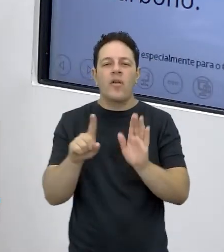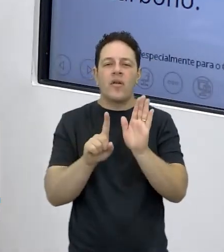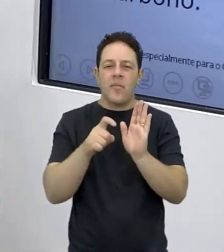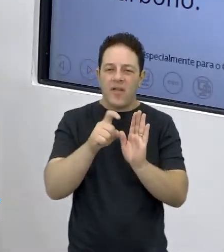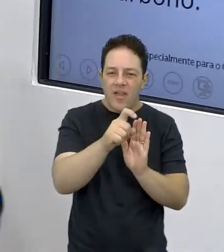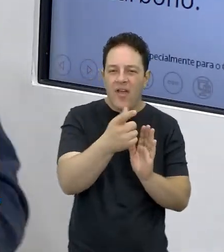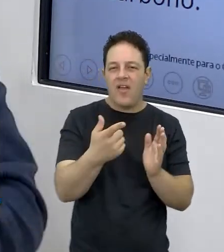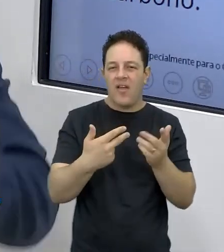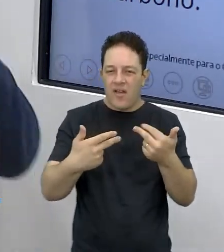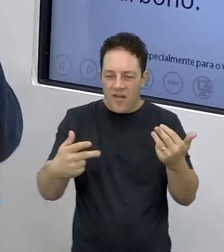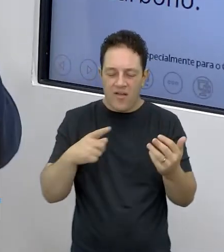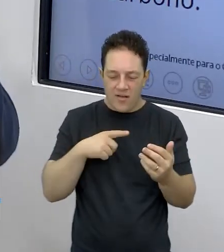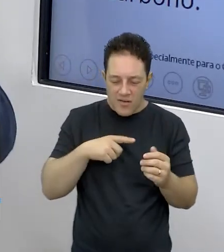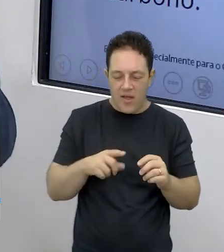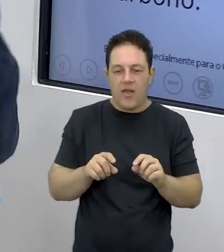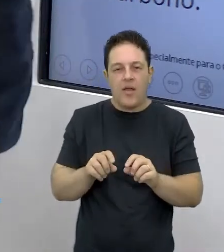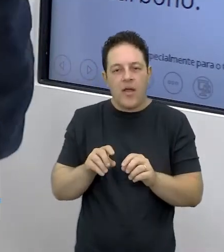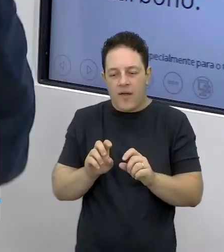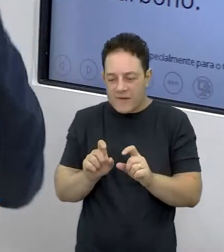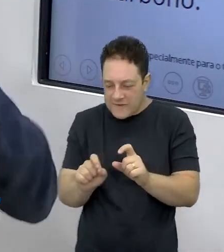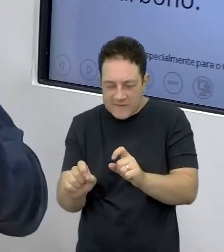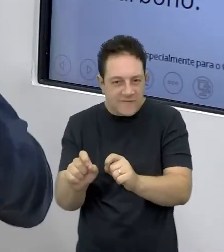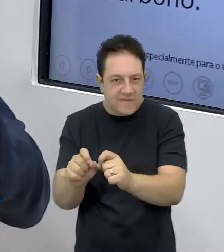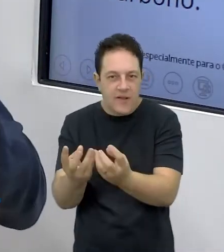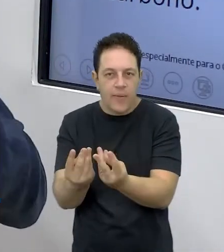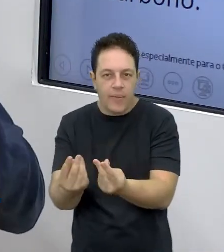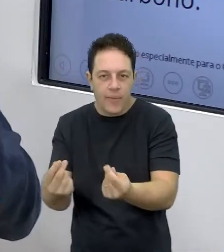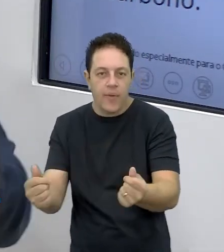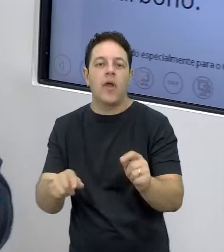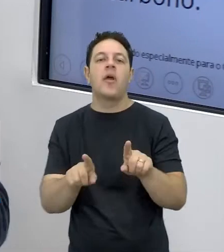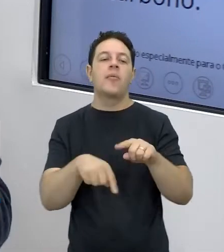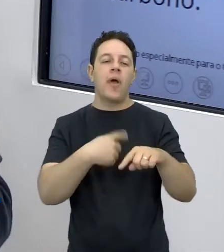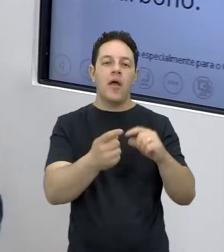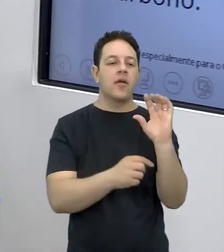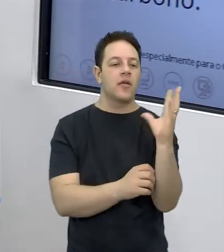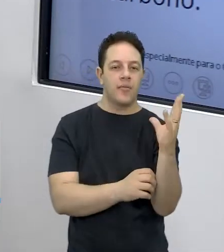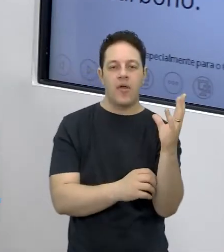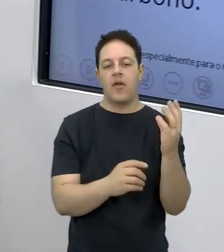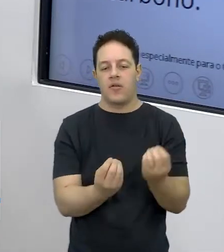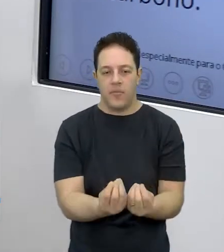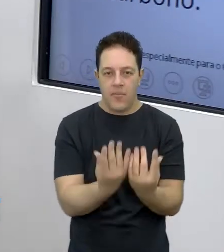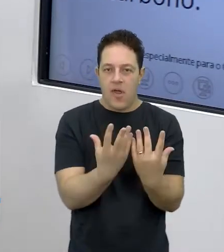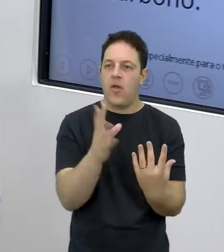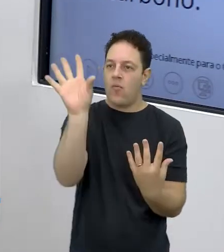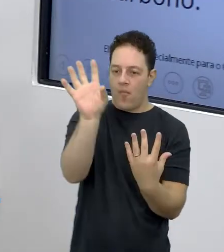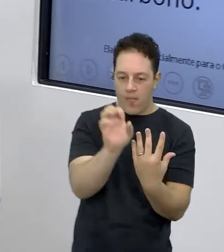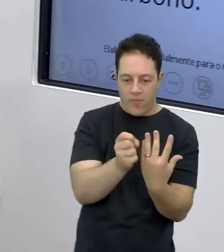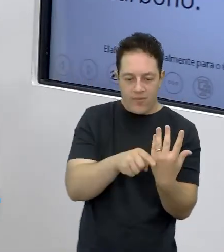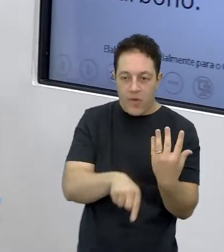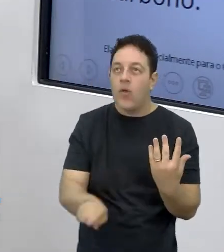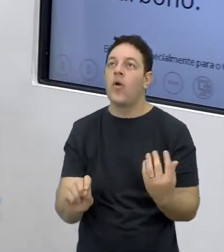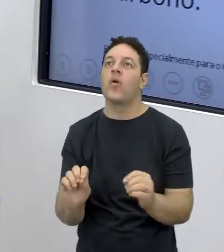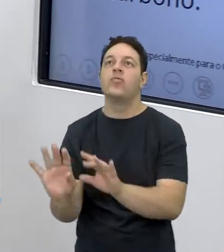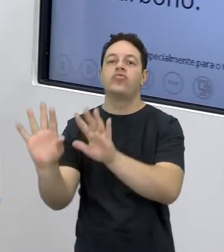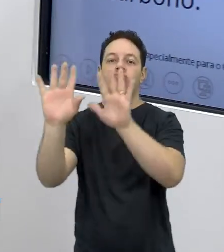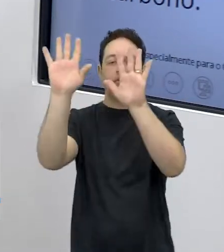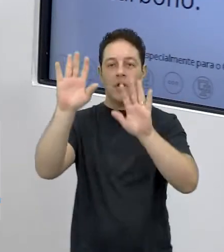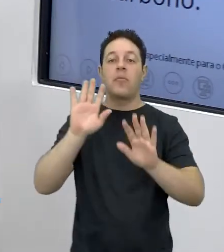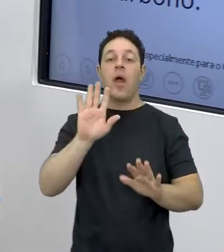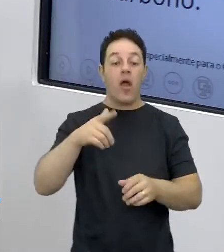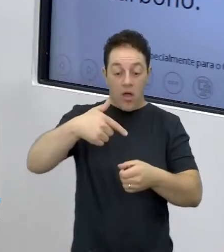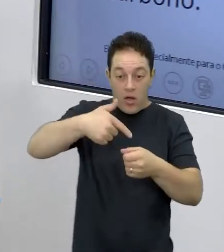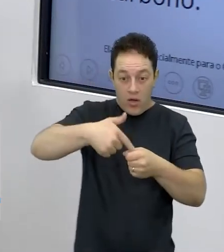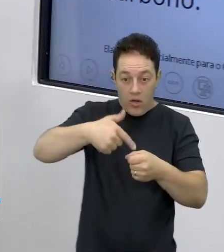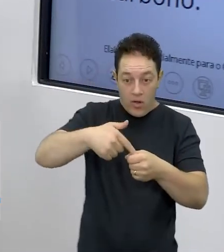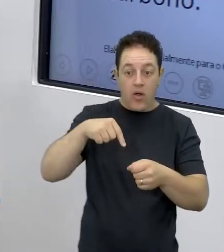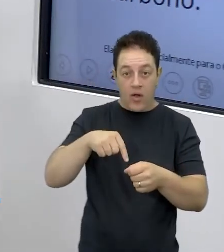decomposição a devolução do gás carbônico que a planta pega. Só que quando você usa o combustível do tipo fóssil,